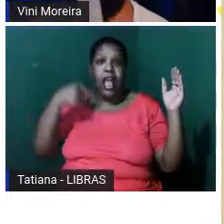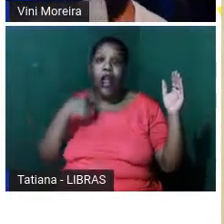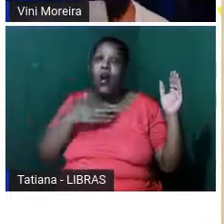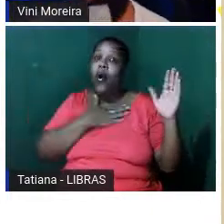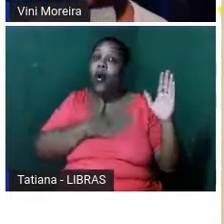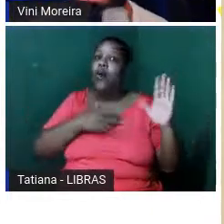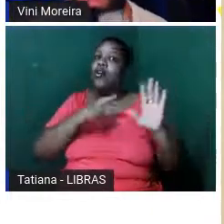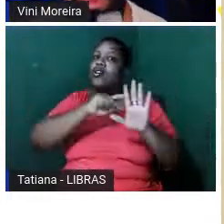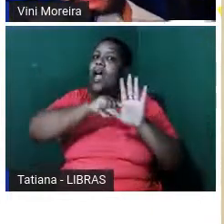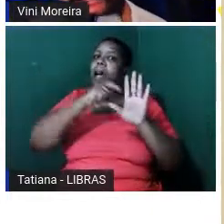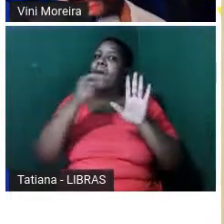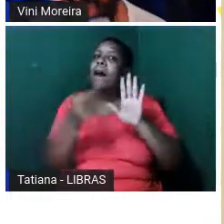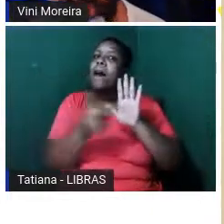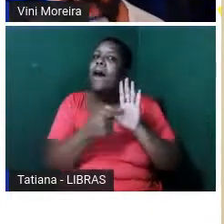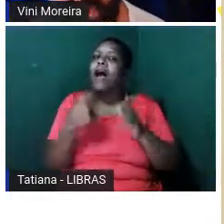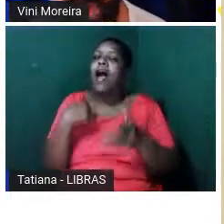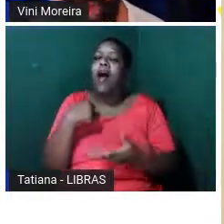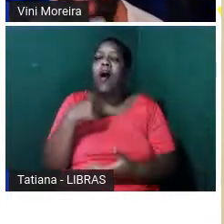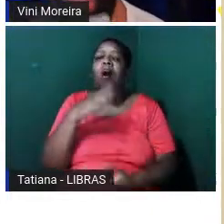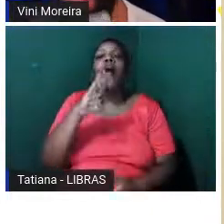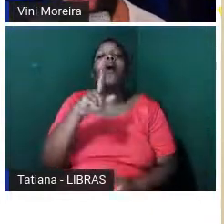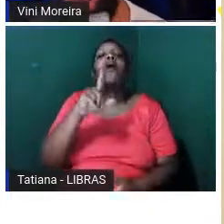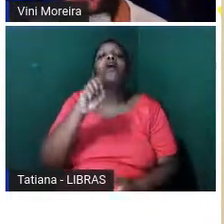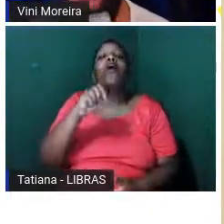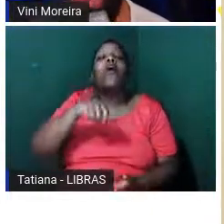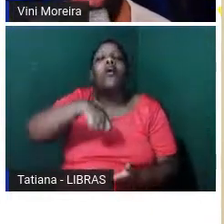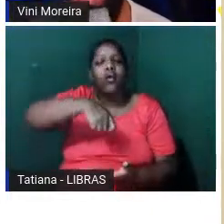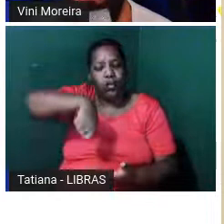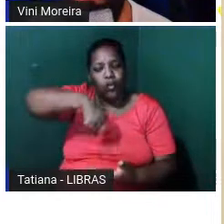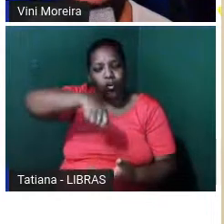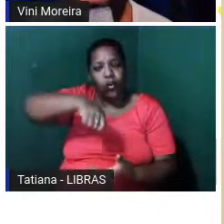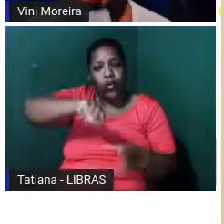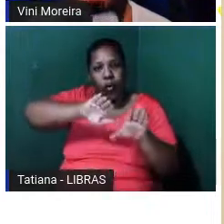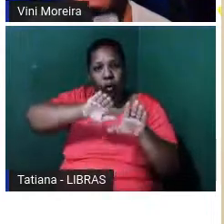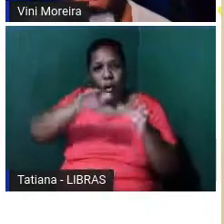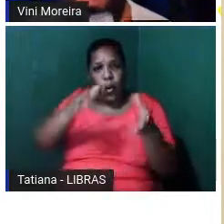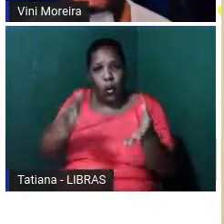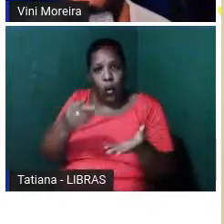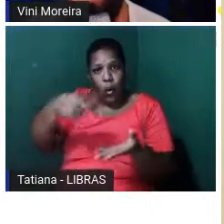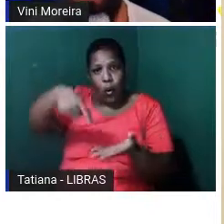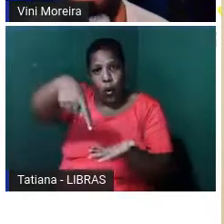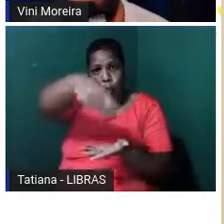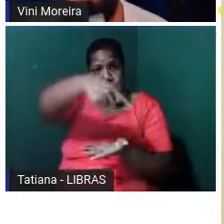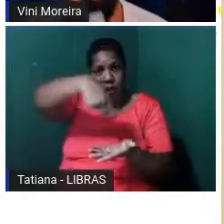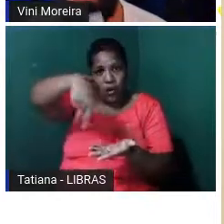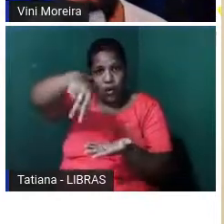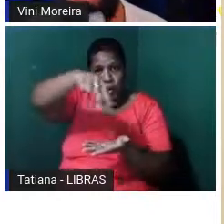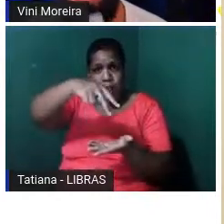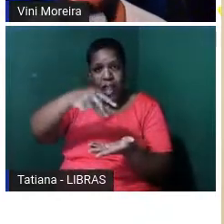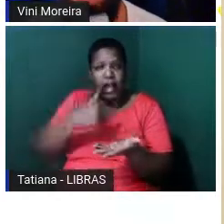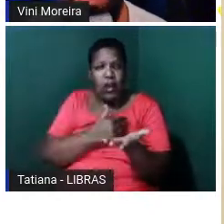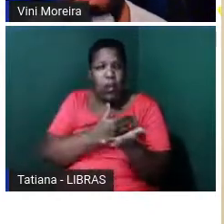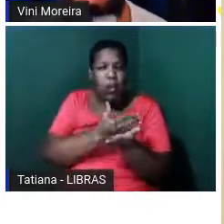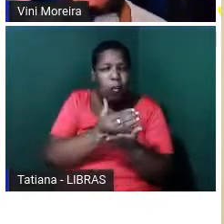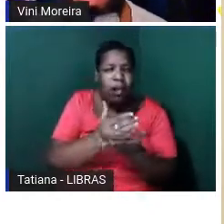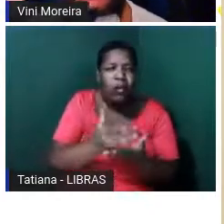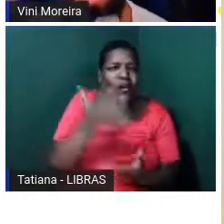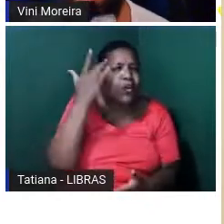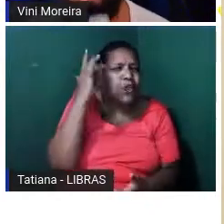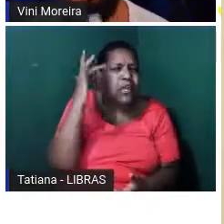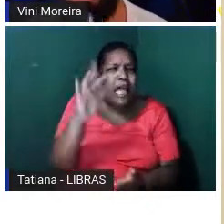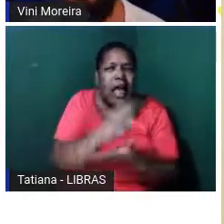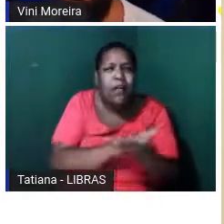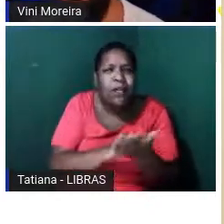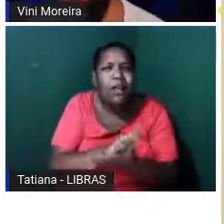metáfora que a metáfora do bolo bolo com cobertura e nessa comecinho quando a gente não sabe nada quando a gente